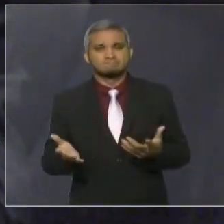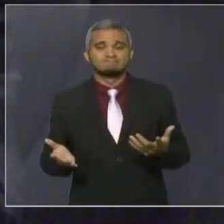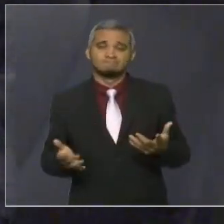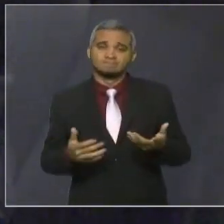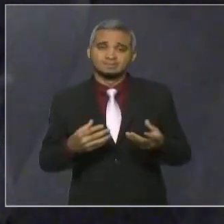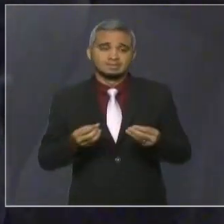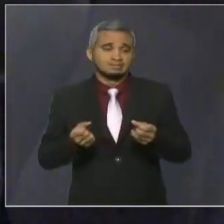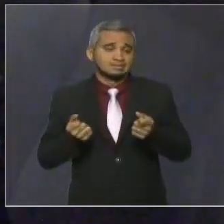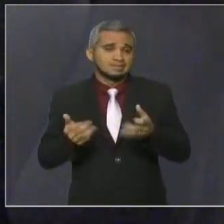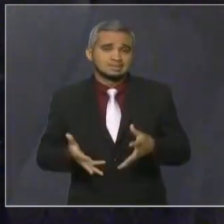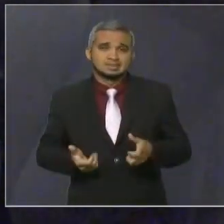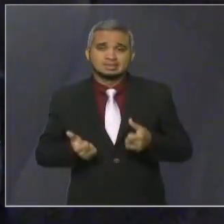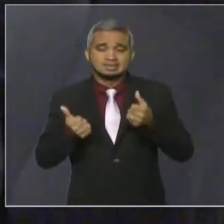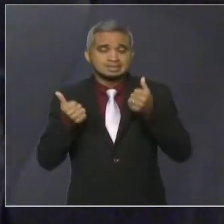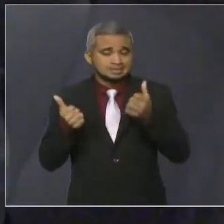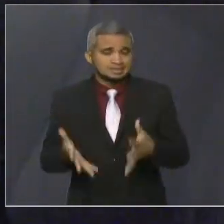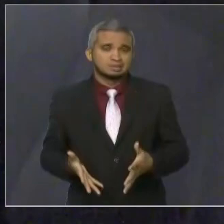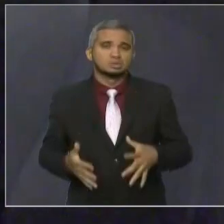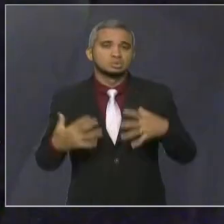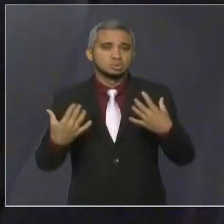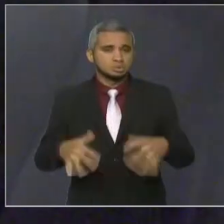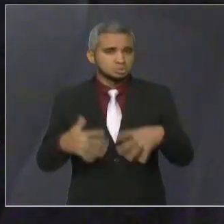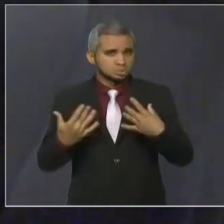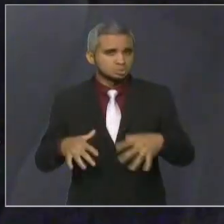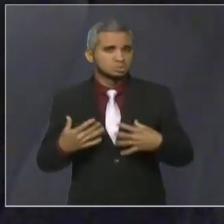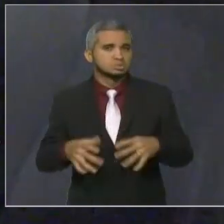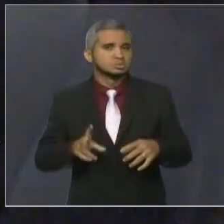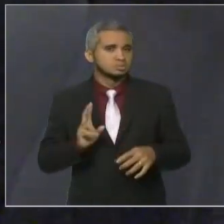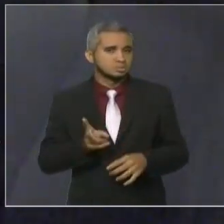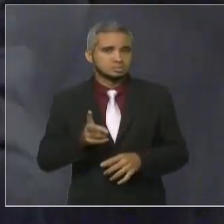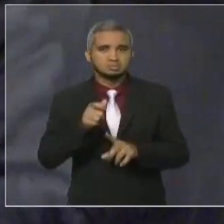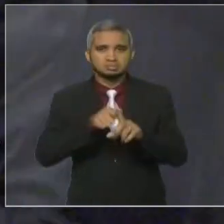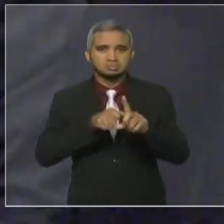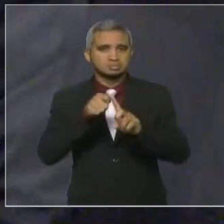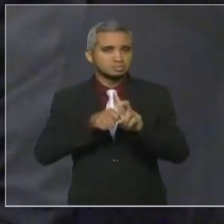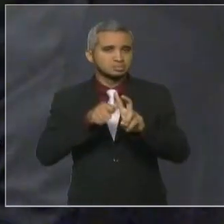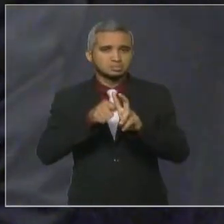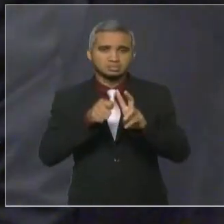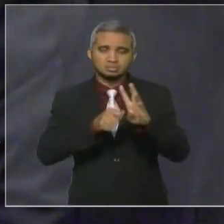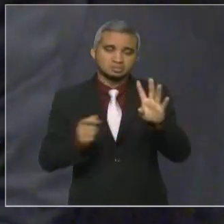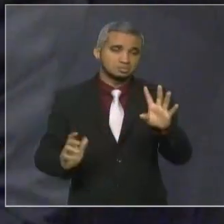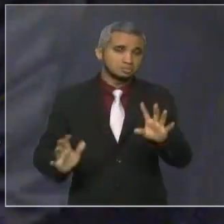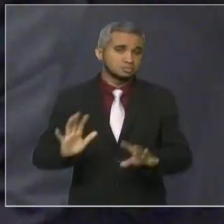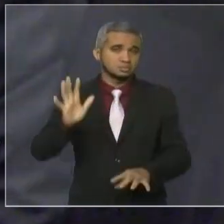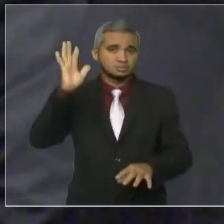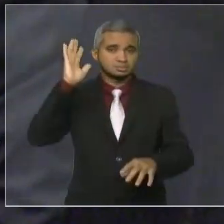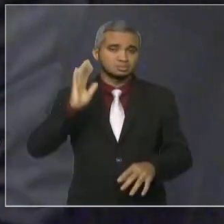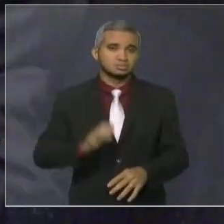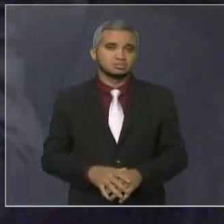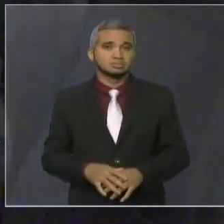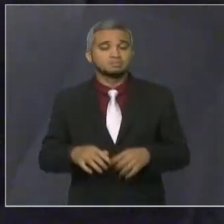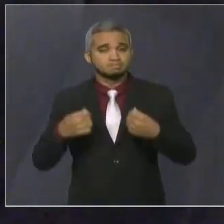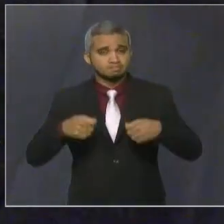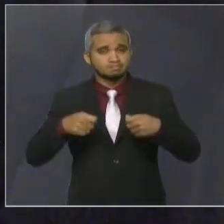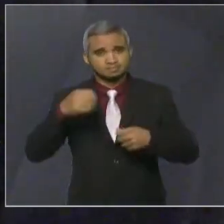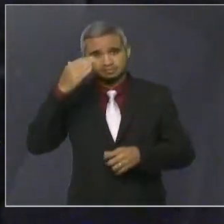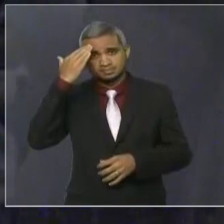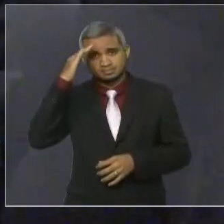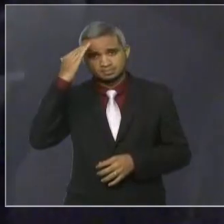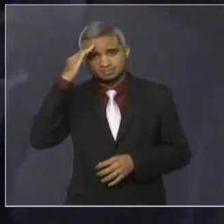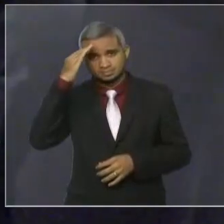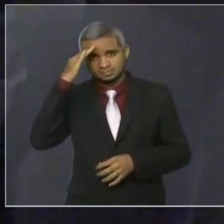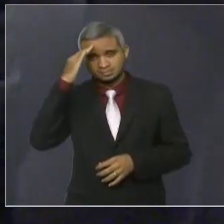há um aumento frequente nos gastos de saúde. E nós temos que compreender isso. Nós temos que compreender, sem tirar-nos